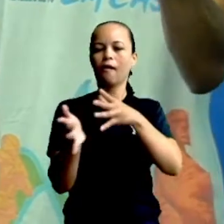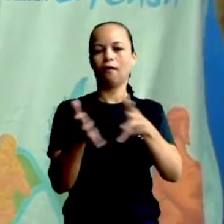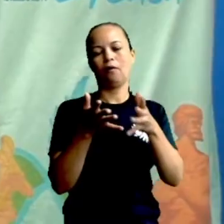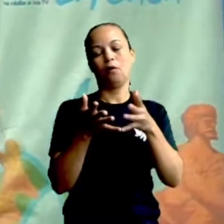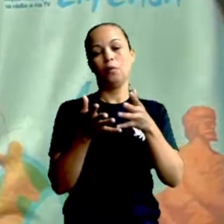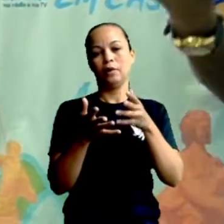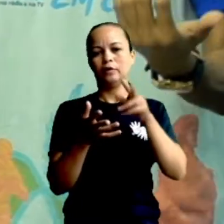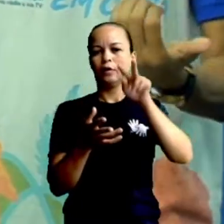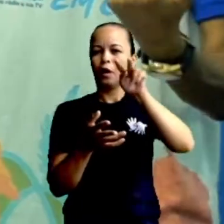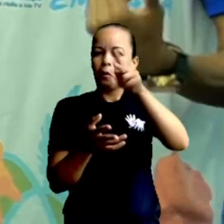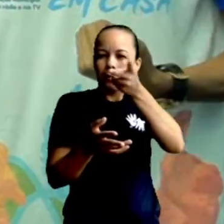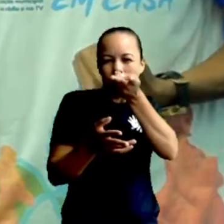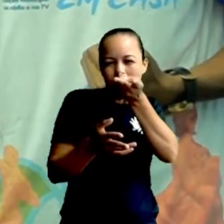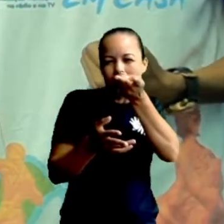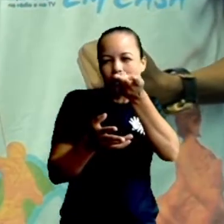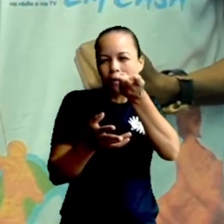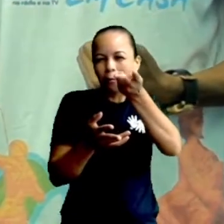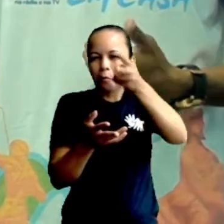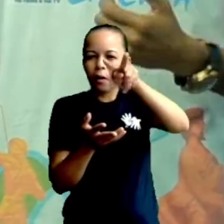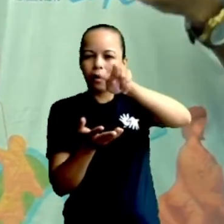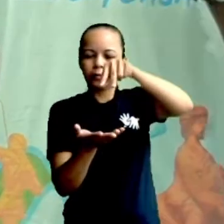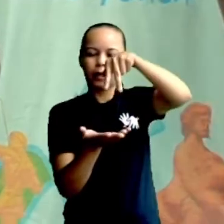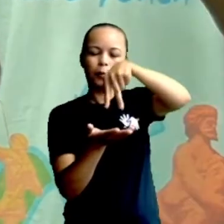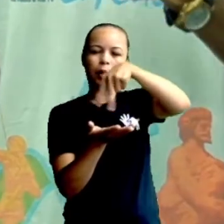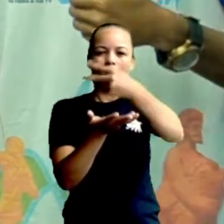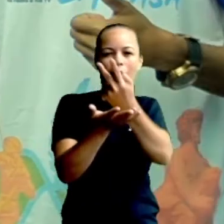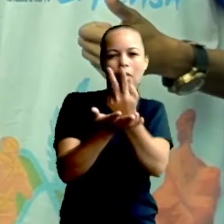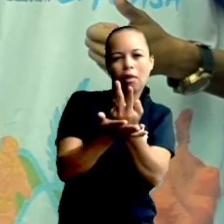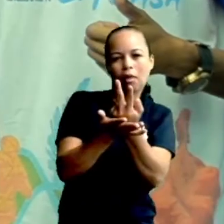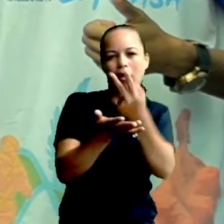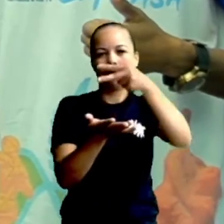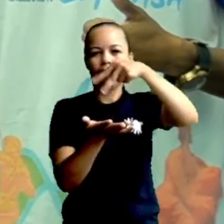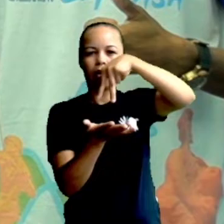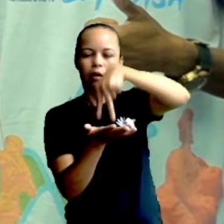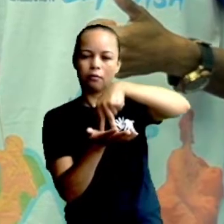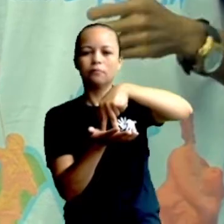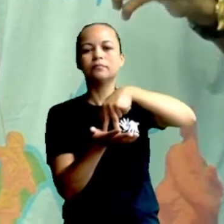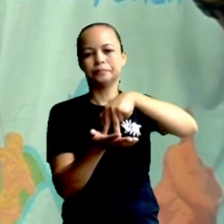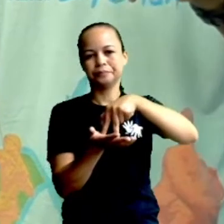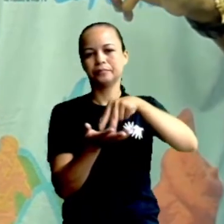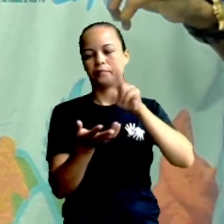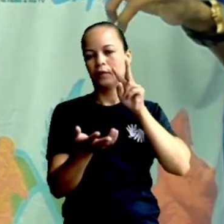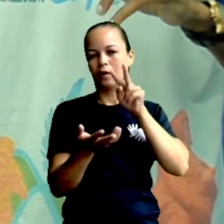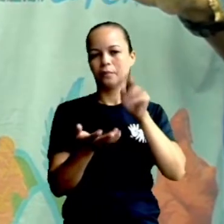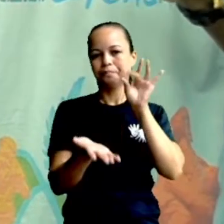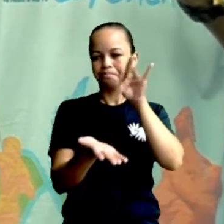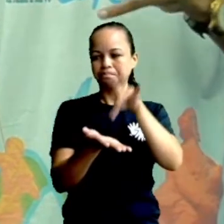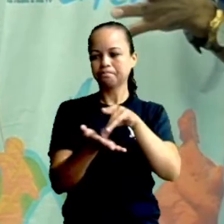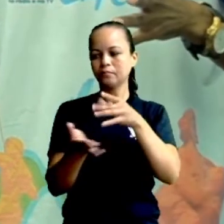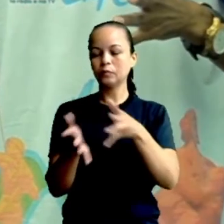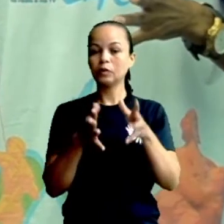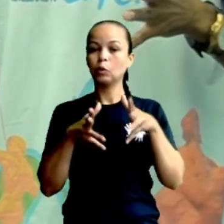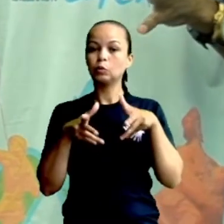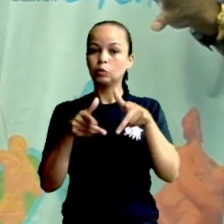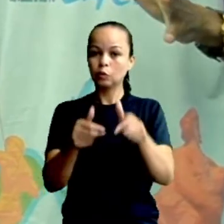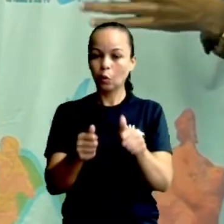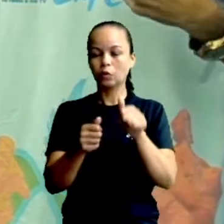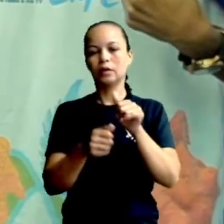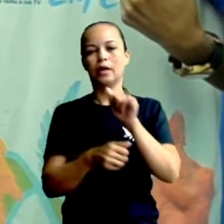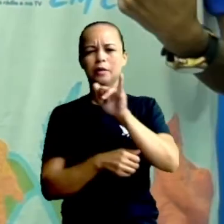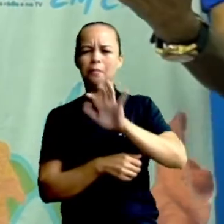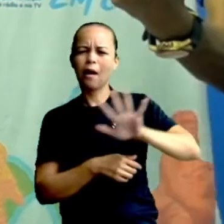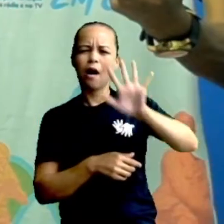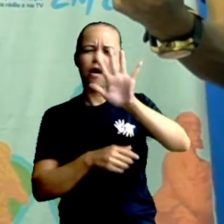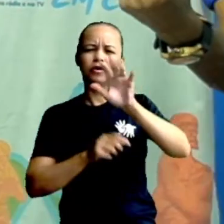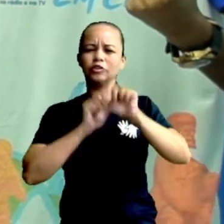fica ponta cabeça, cabeça para baixo, tá? Ela é imagem real. Toda imagem que não é invertida, como o